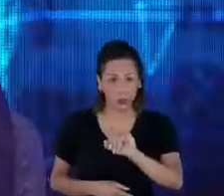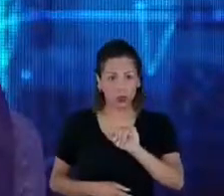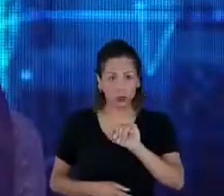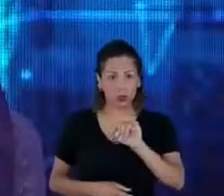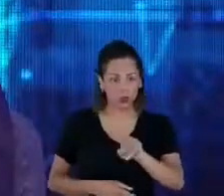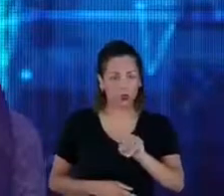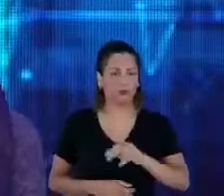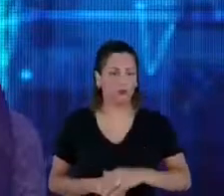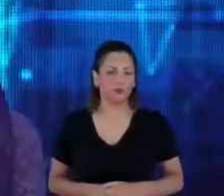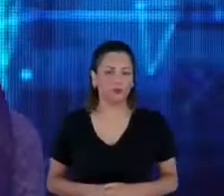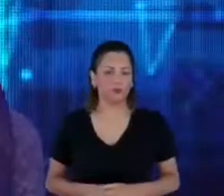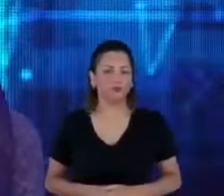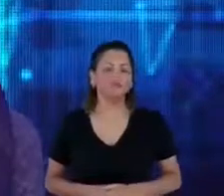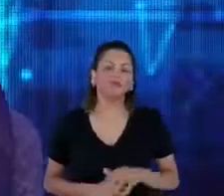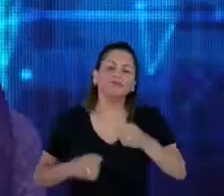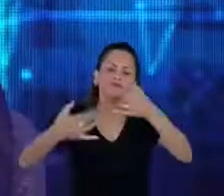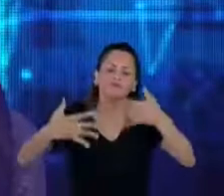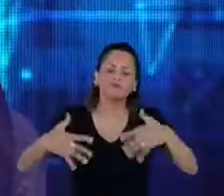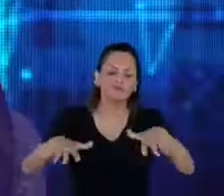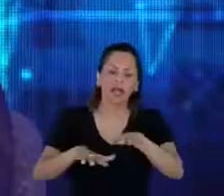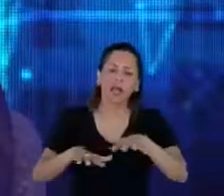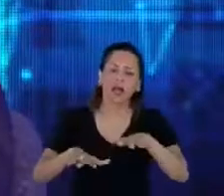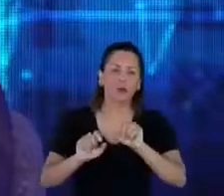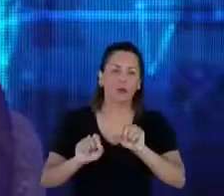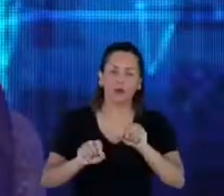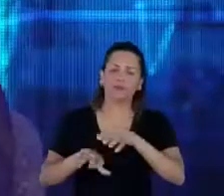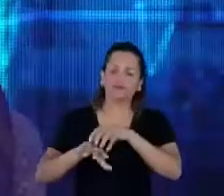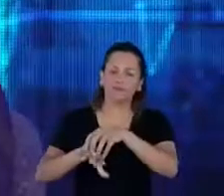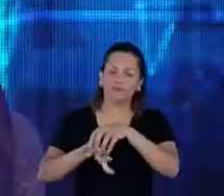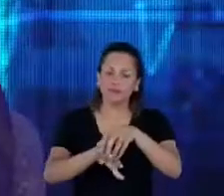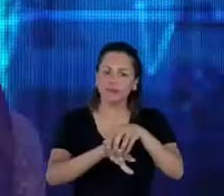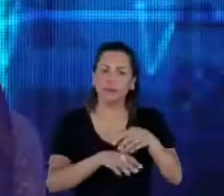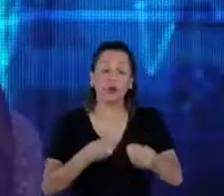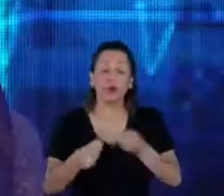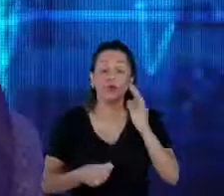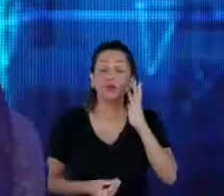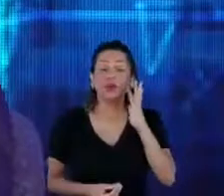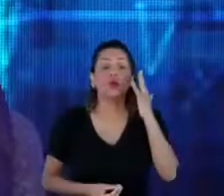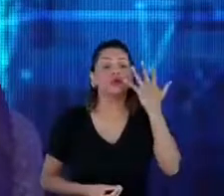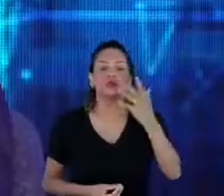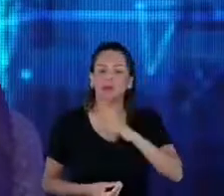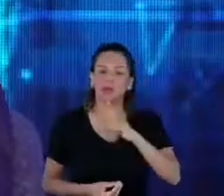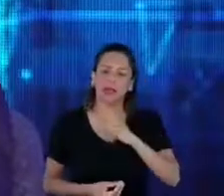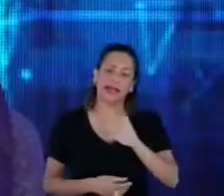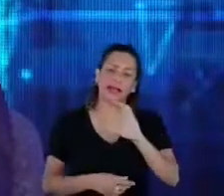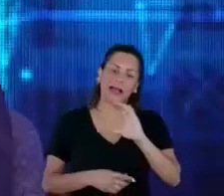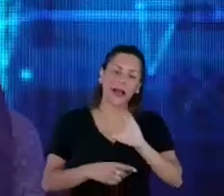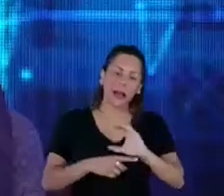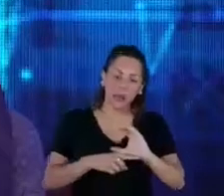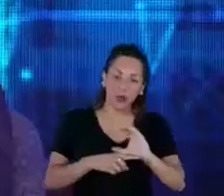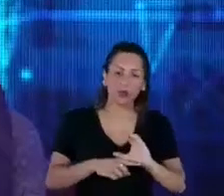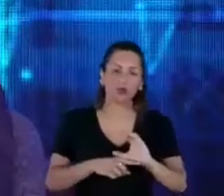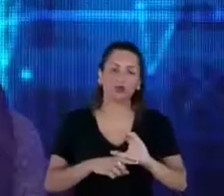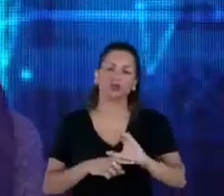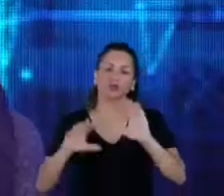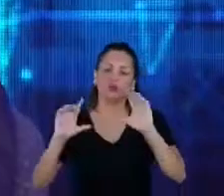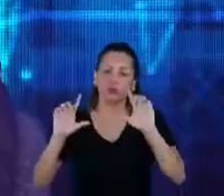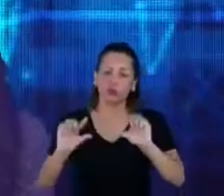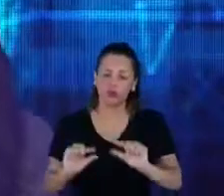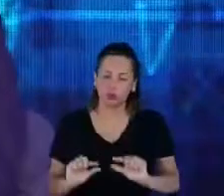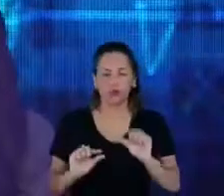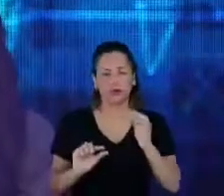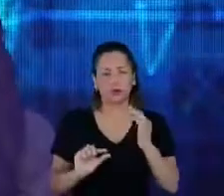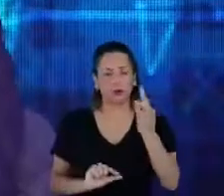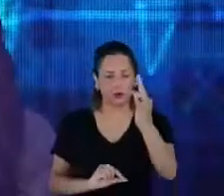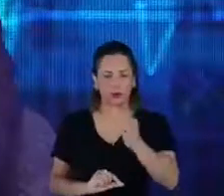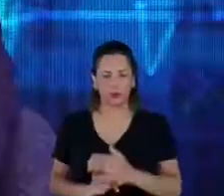né, uma das soluções de descarbonização, né, para o futuro. Então, a minha